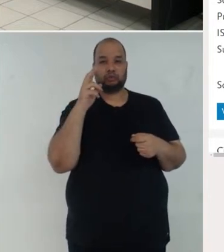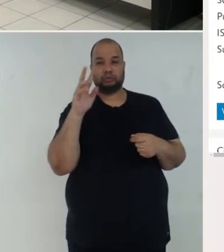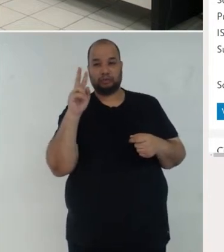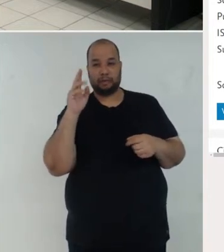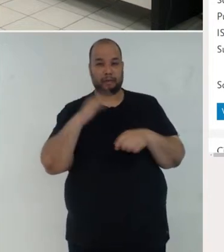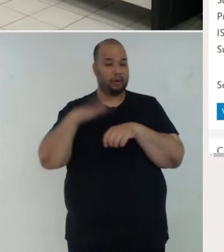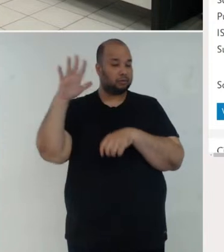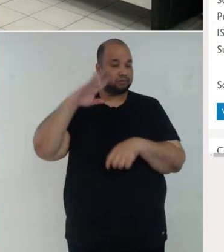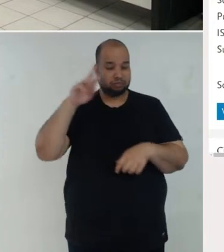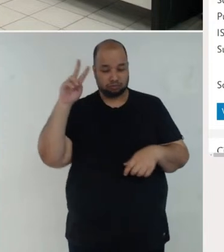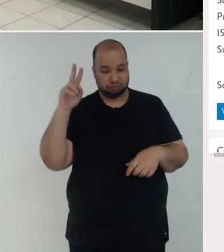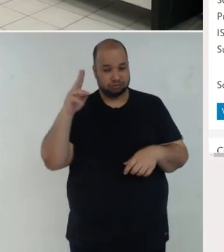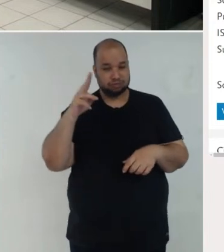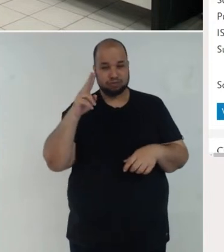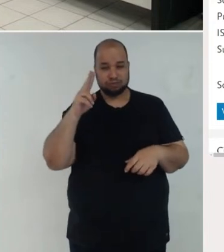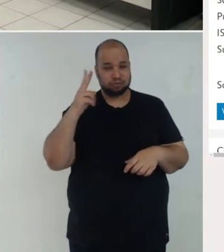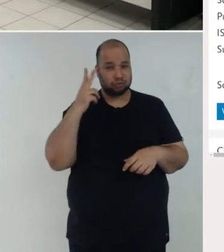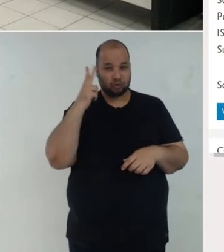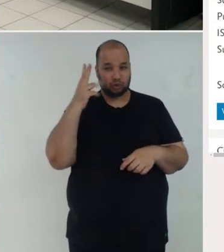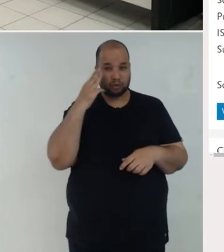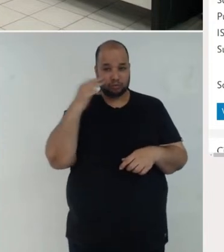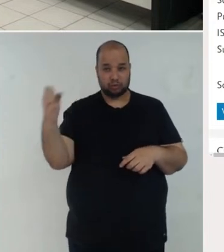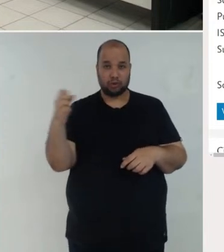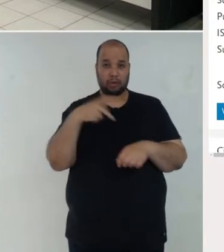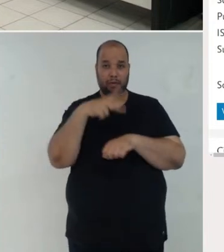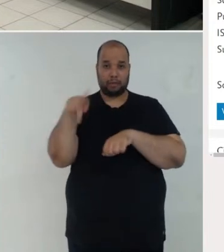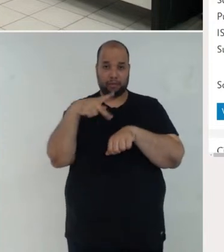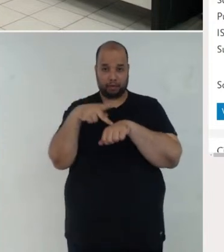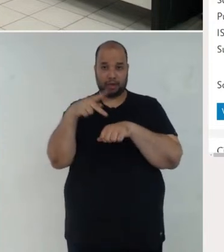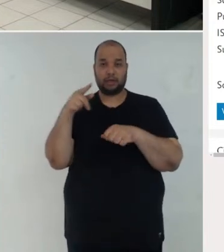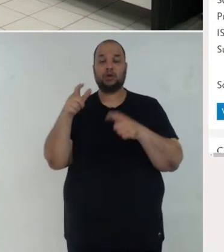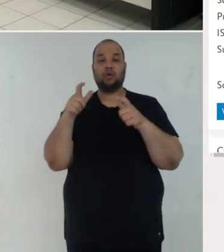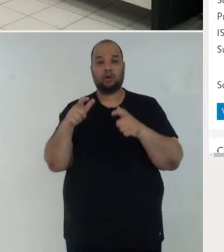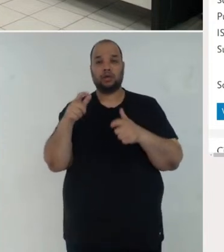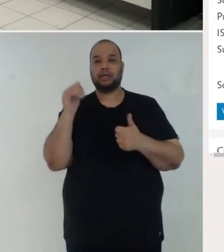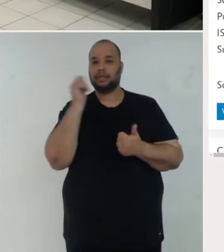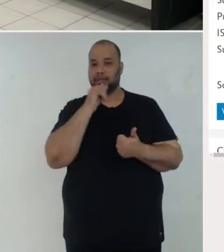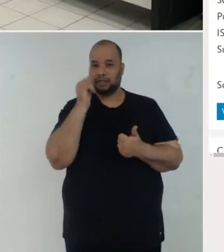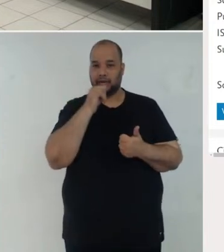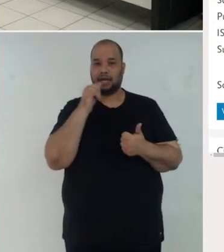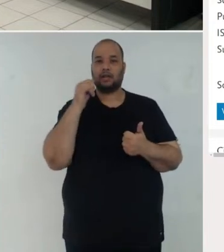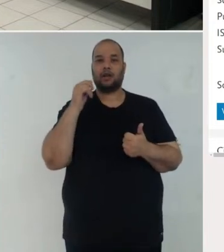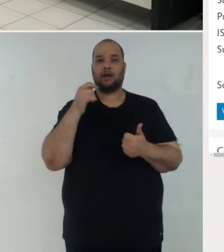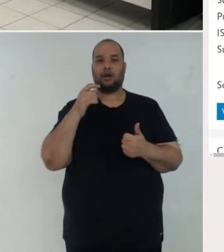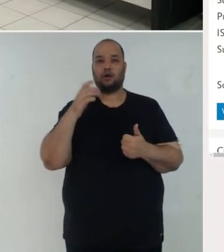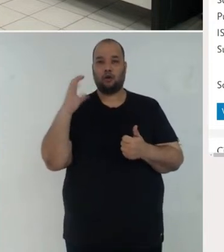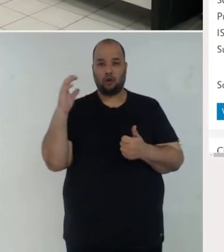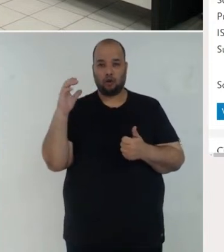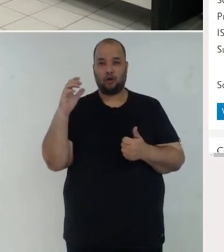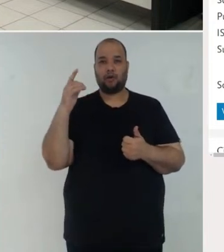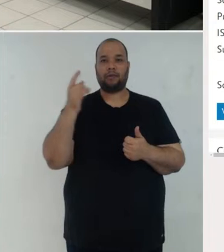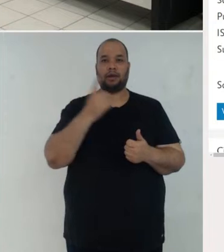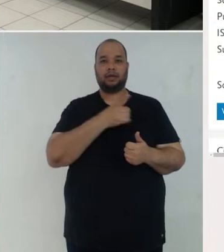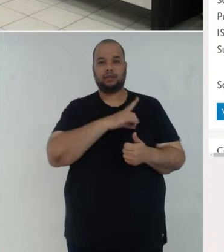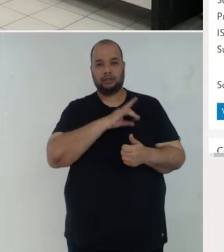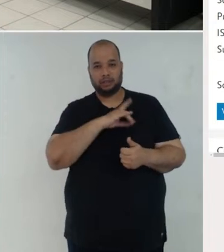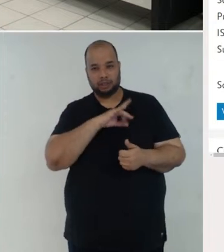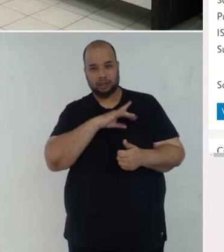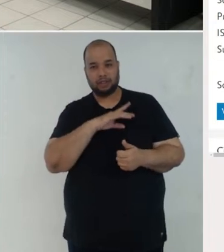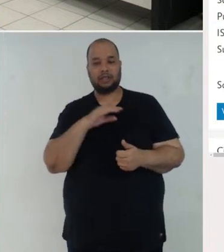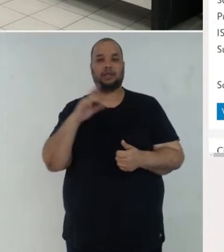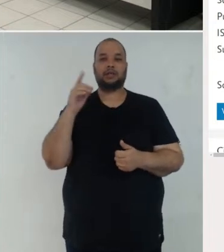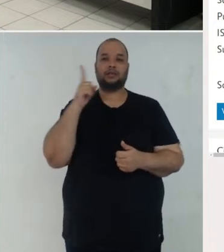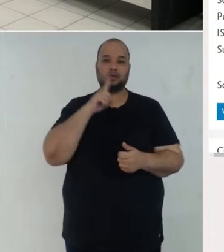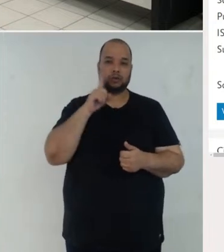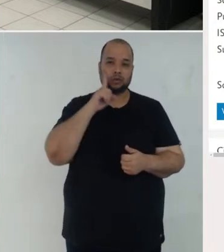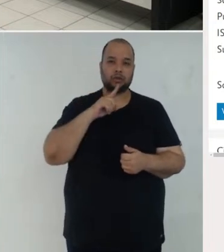2.286.991. E os países que mais acessaram a revista foram Itália, Colômbia, Chile, Estados Unidos, França, Portugal.